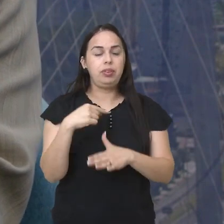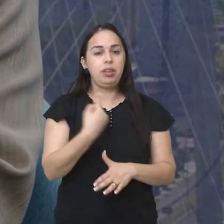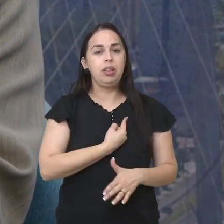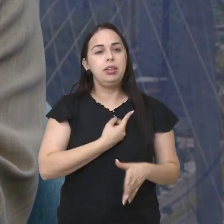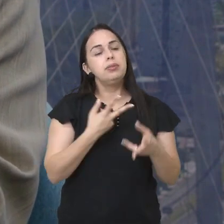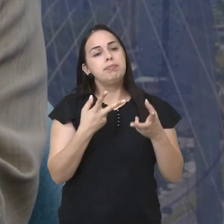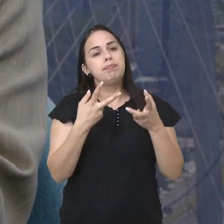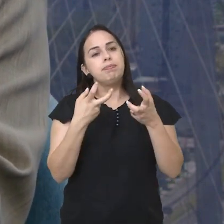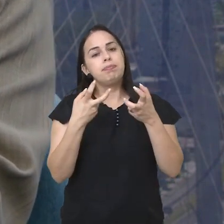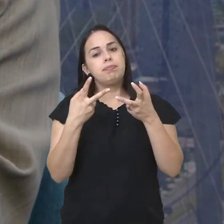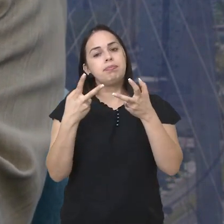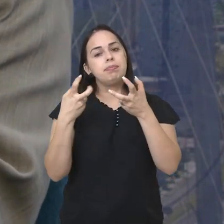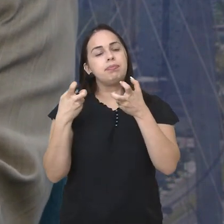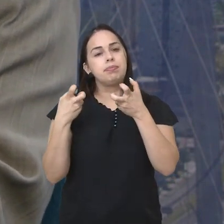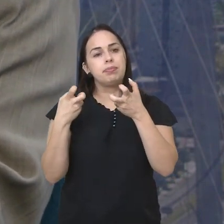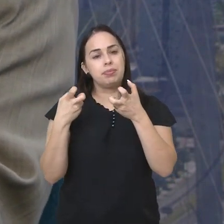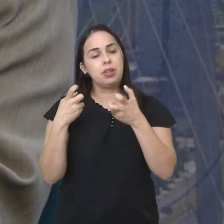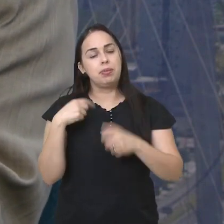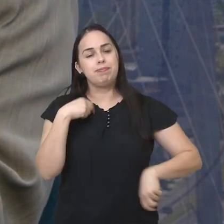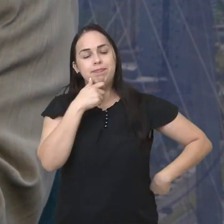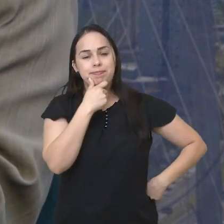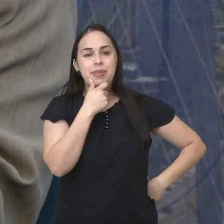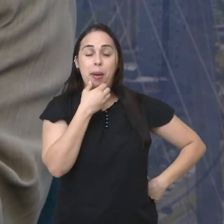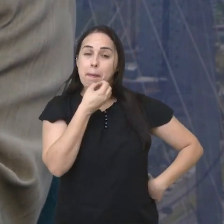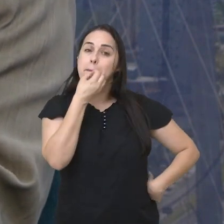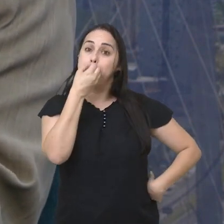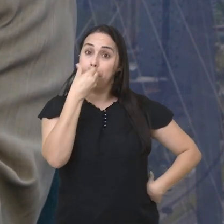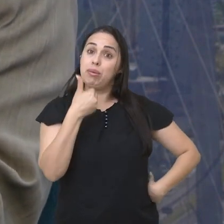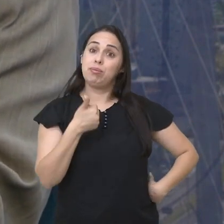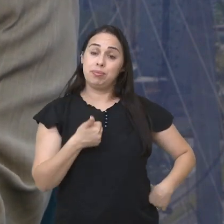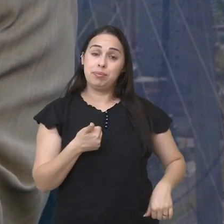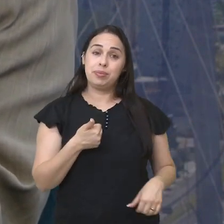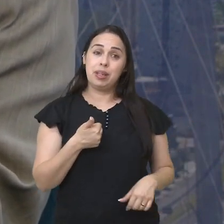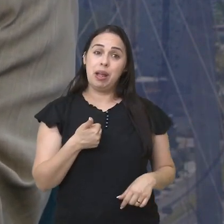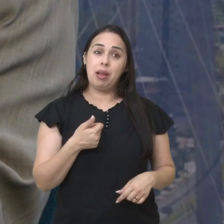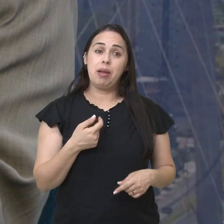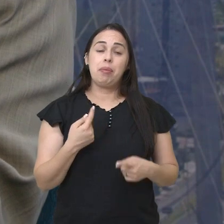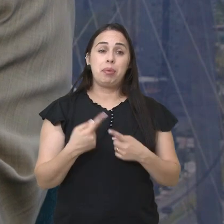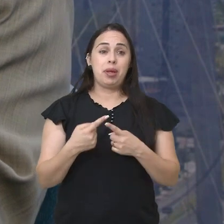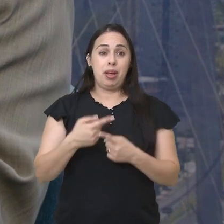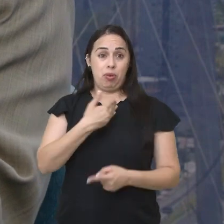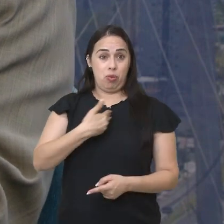enxerga isso com muitos bons olhos, assim, porque a administração pública